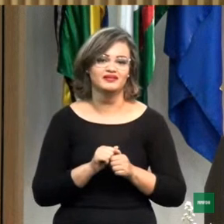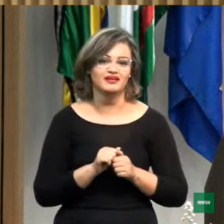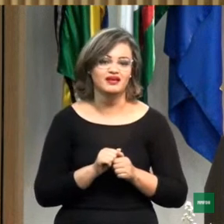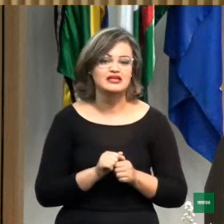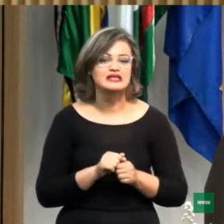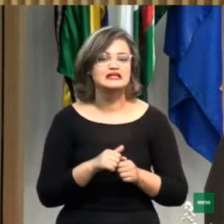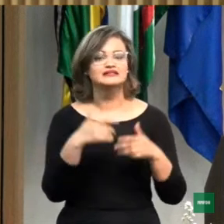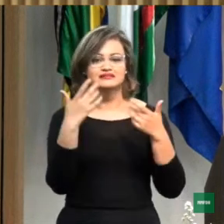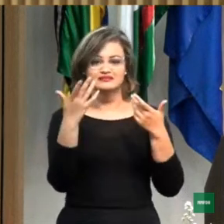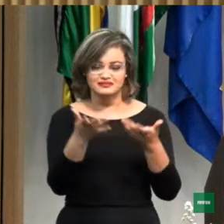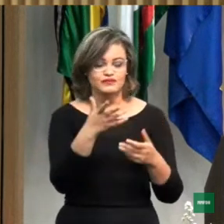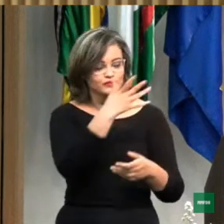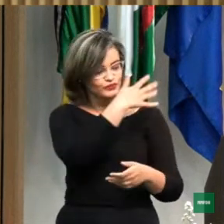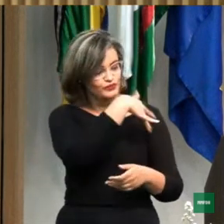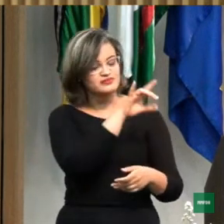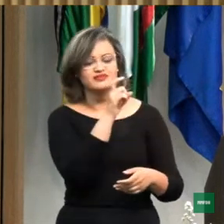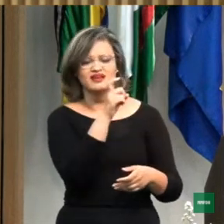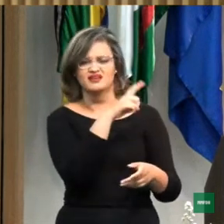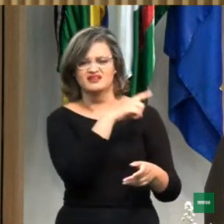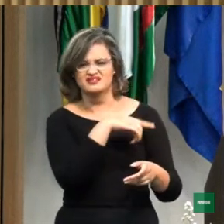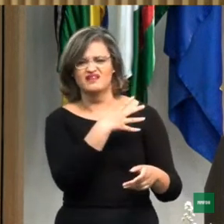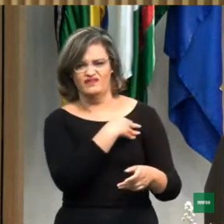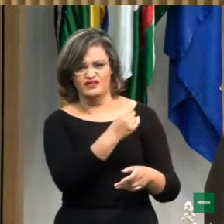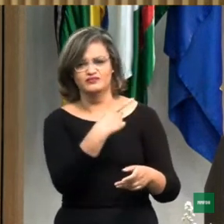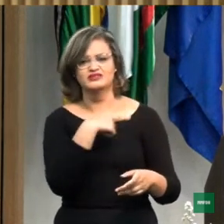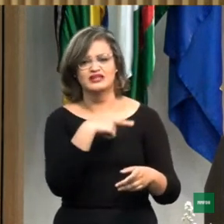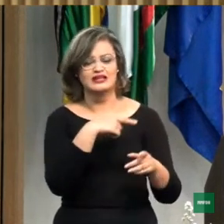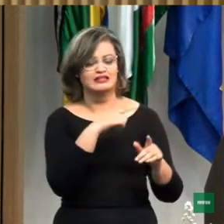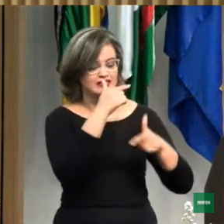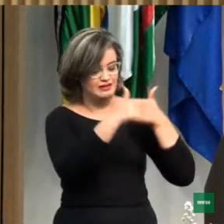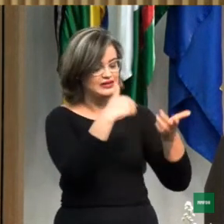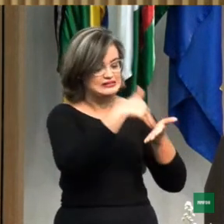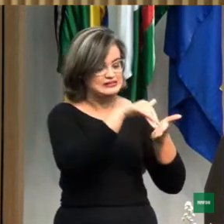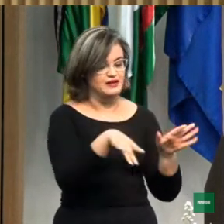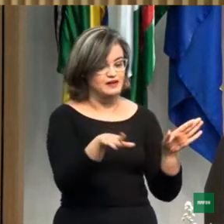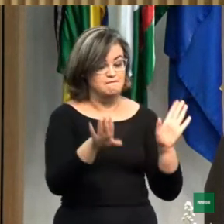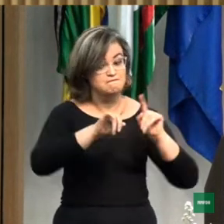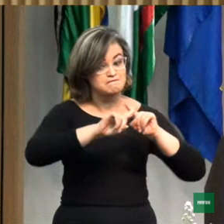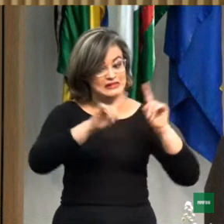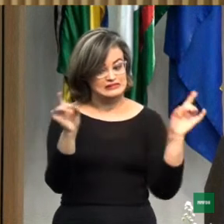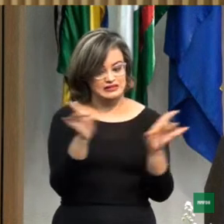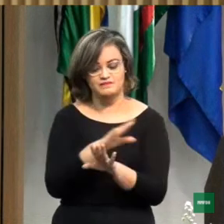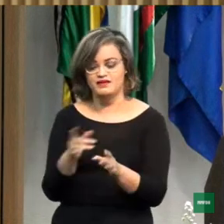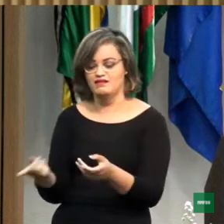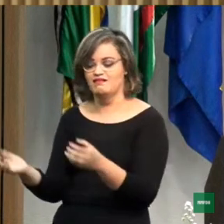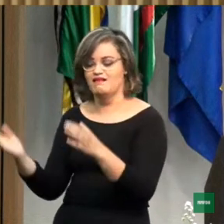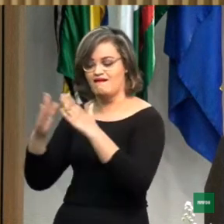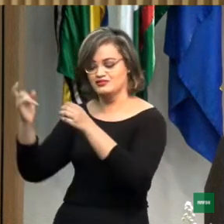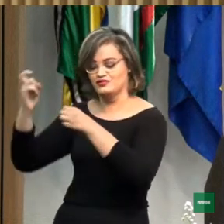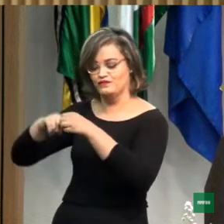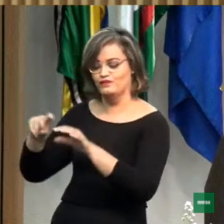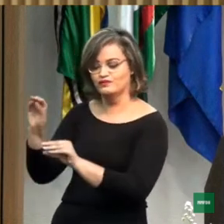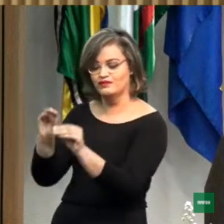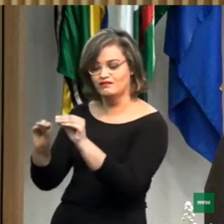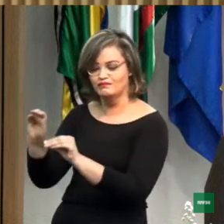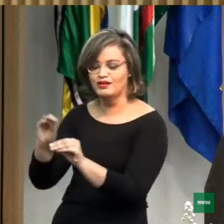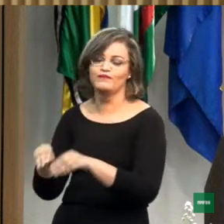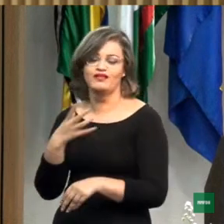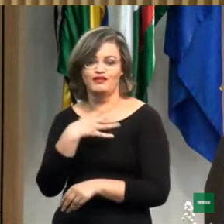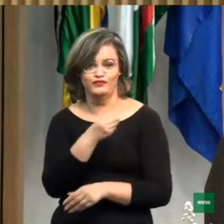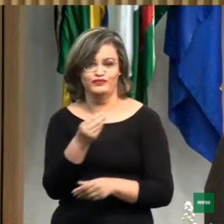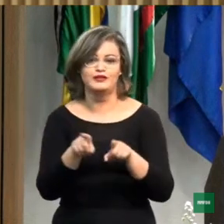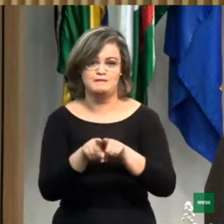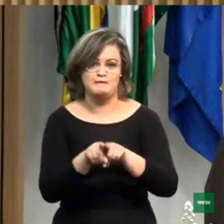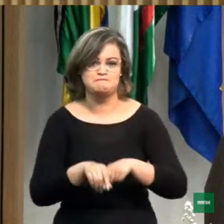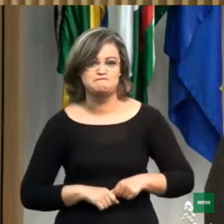se dedicam à secretaria, ao mesmo tempo voltam para casa. E eu gostaria de realmente... Gostaria